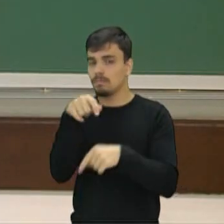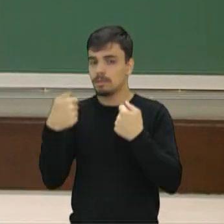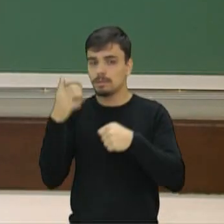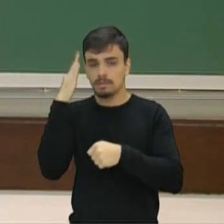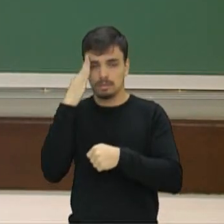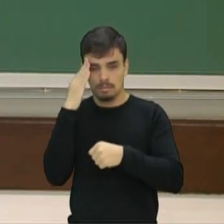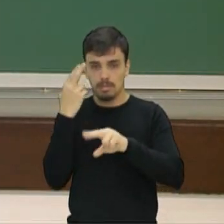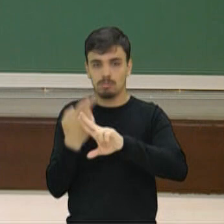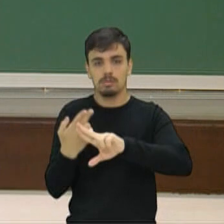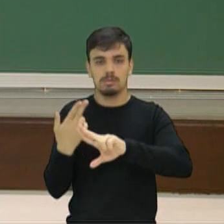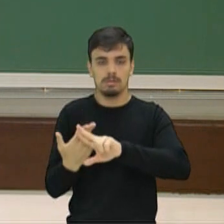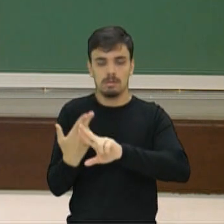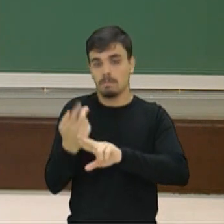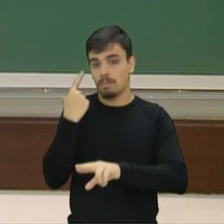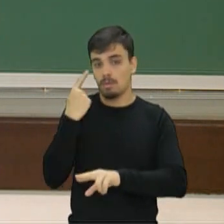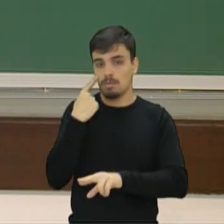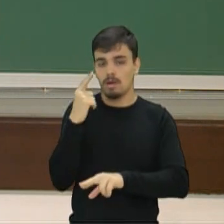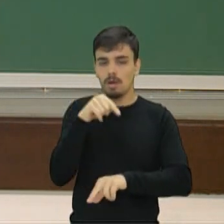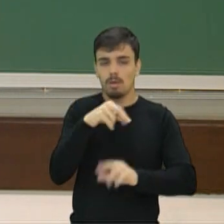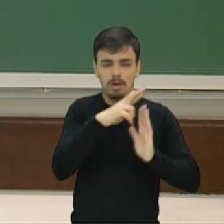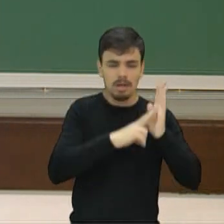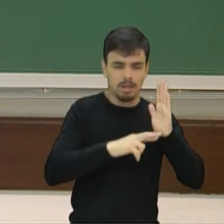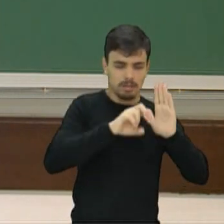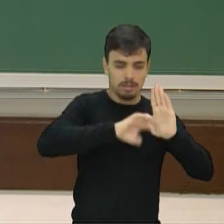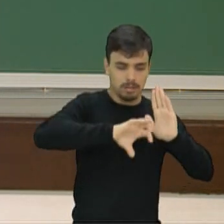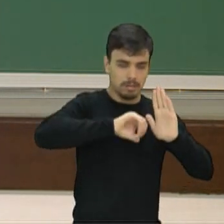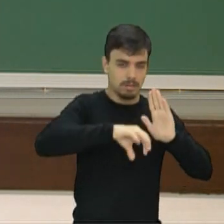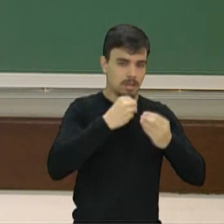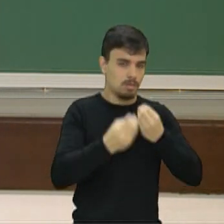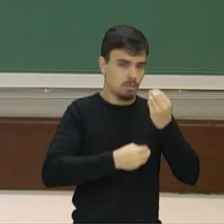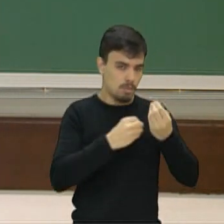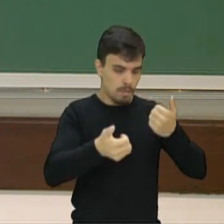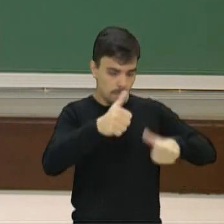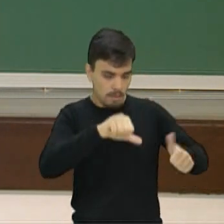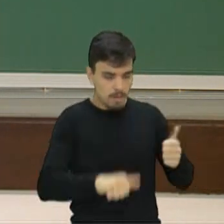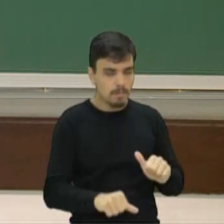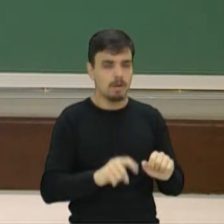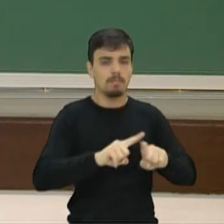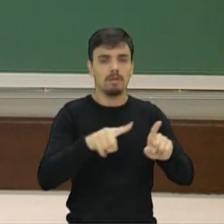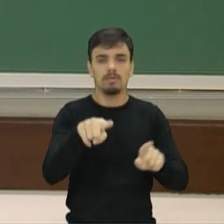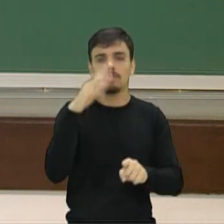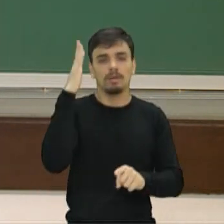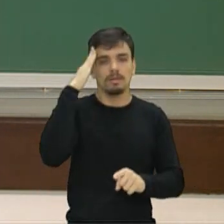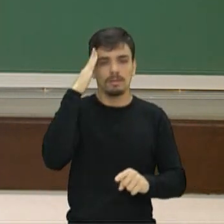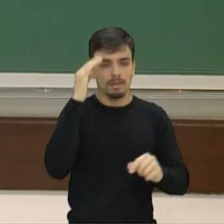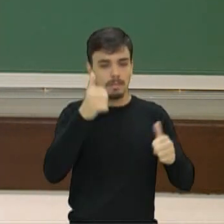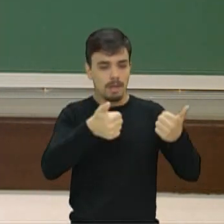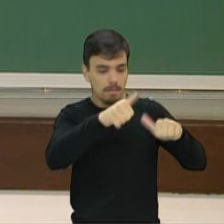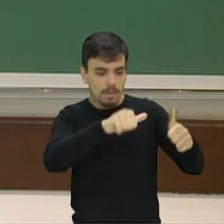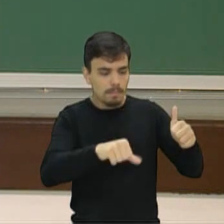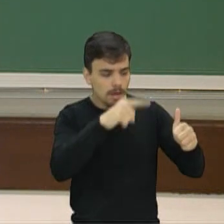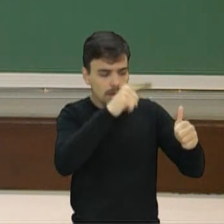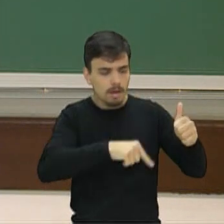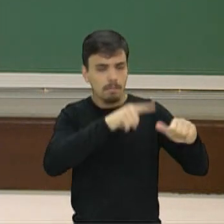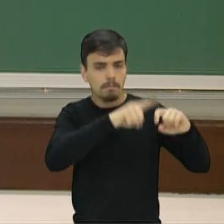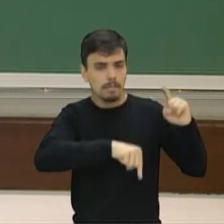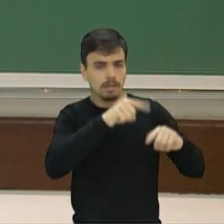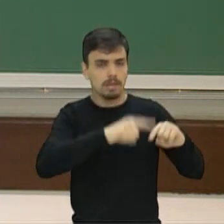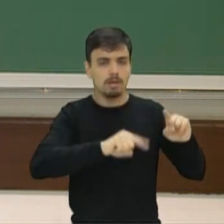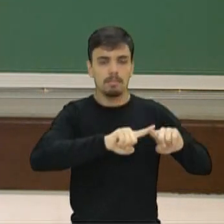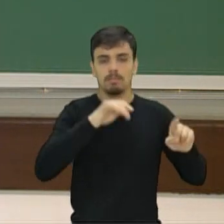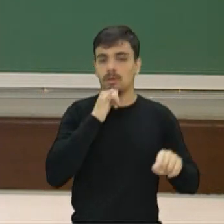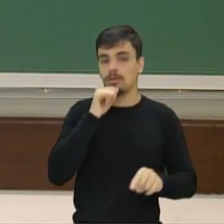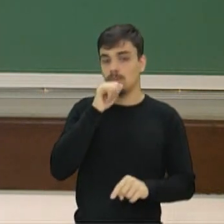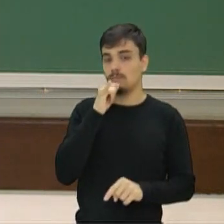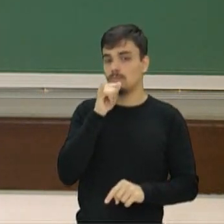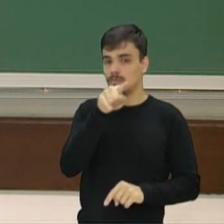receita. A fórmula é uma receita, só que você tem que saber os ingredientes, tá? Senão você não consegue, né? Se você tem lá uma receita de